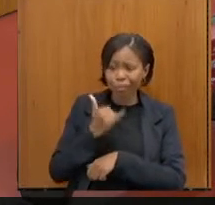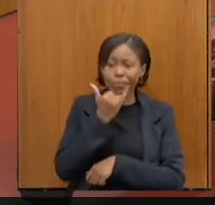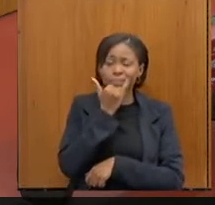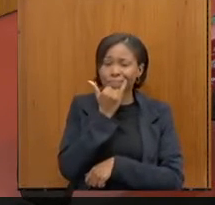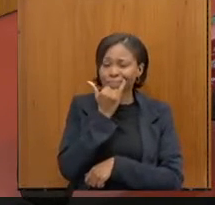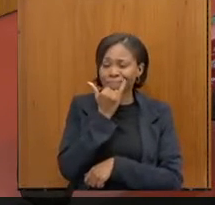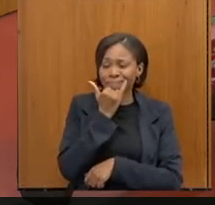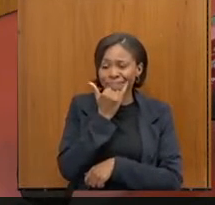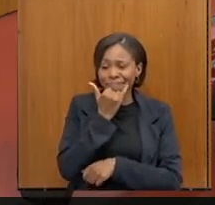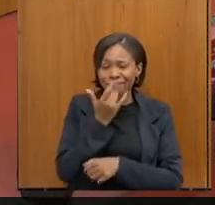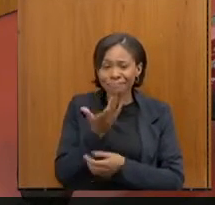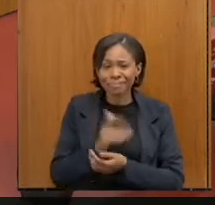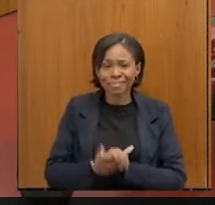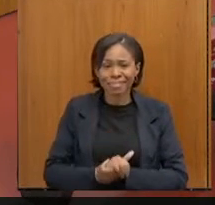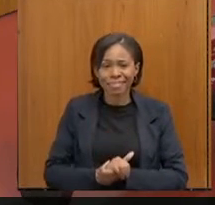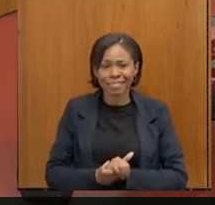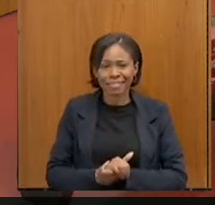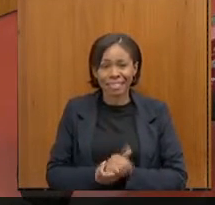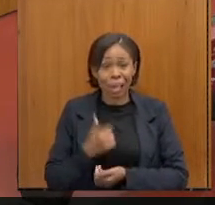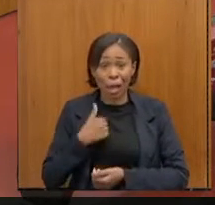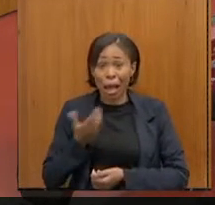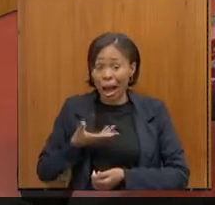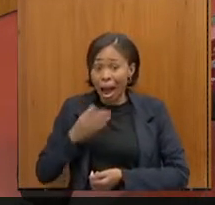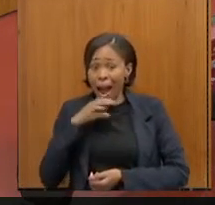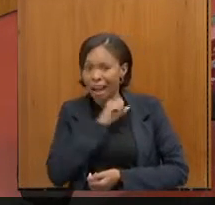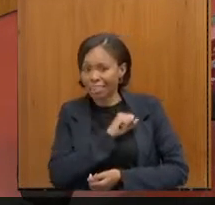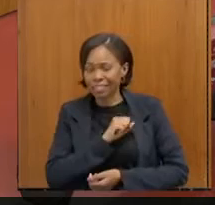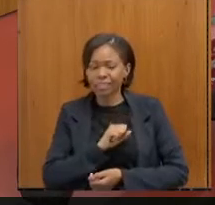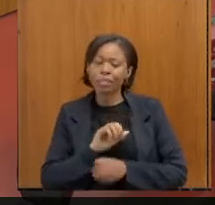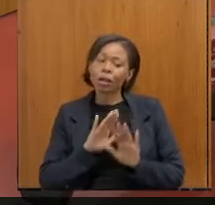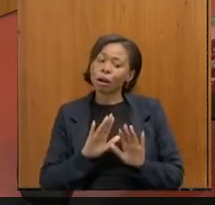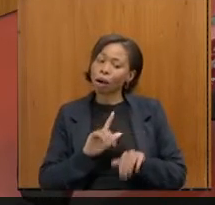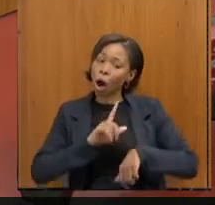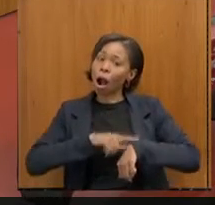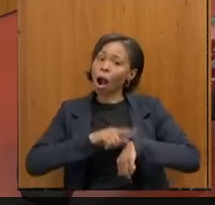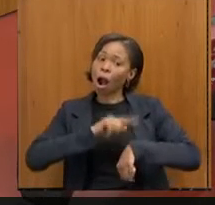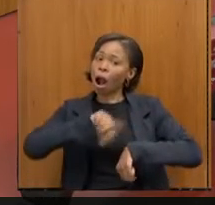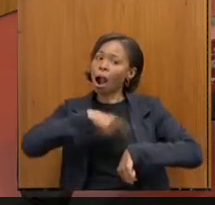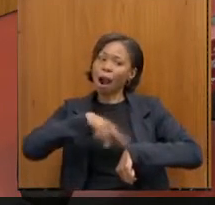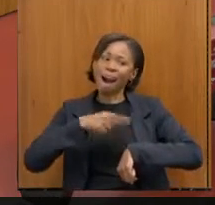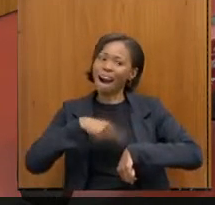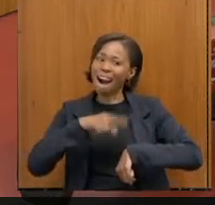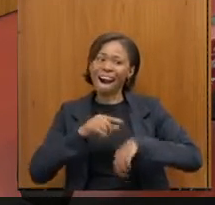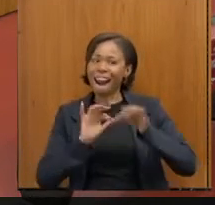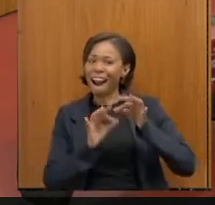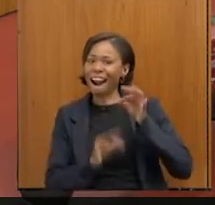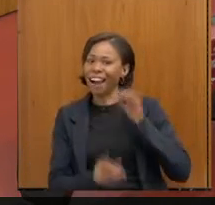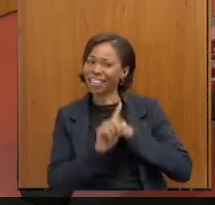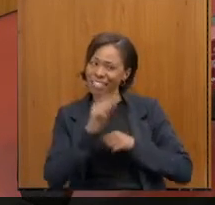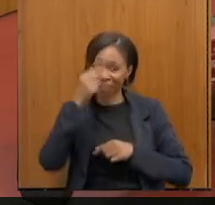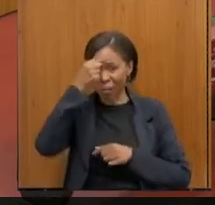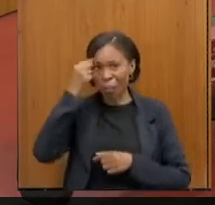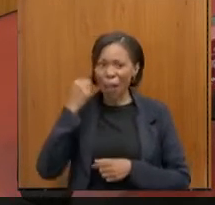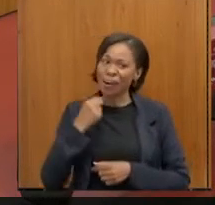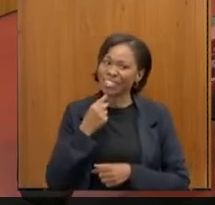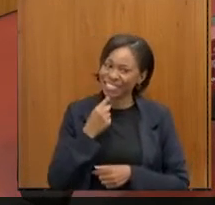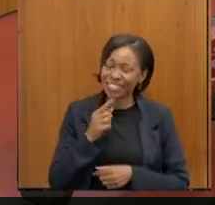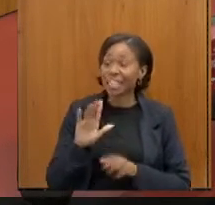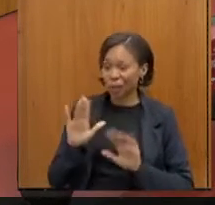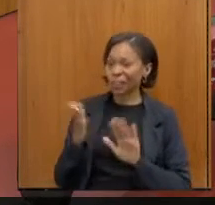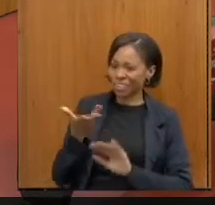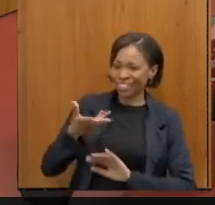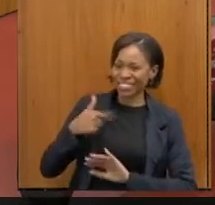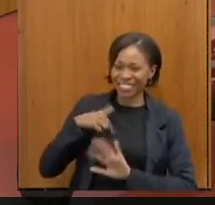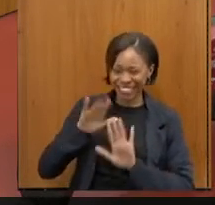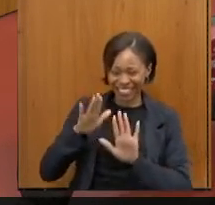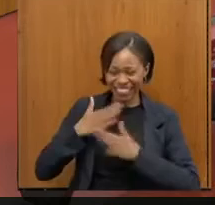desculpas e olha que eu tô acelerada aqui eu não vou falar quem todo o tempo do mundo não que você vai ficar mais uma meia hora aqui mas eu não vou correr